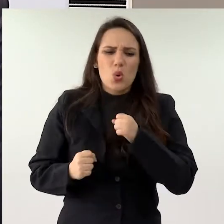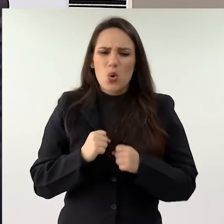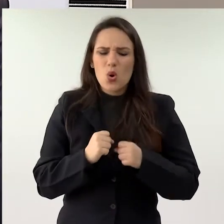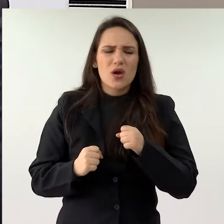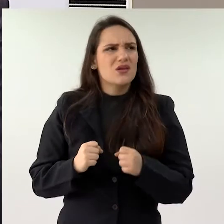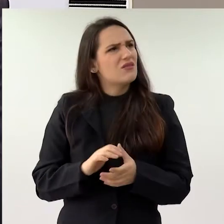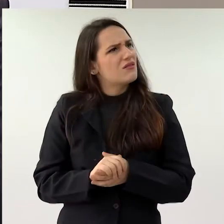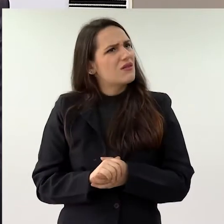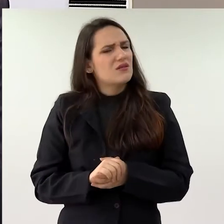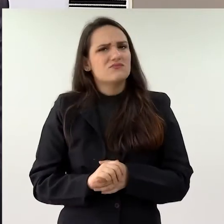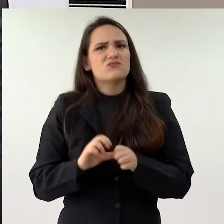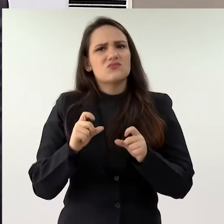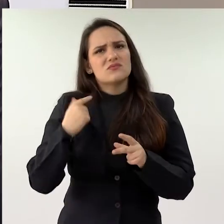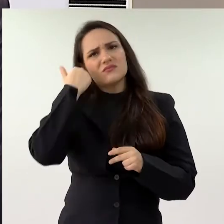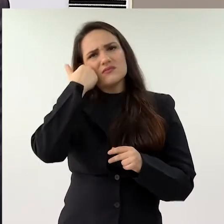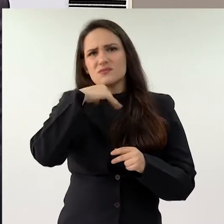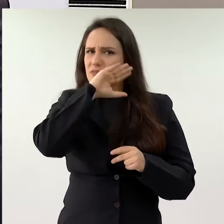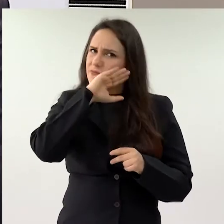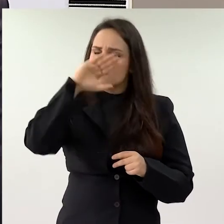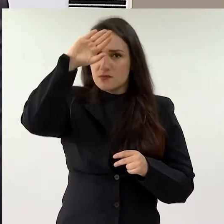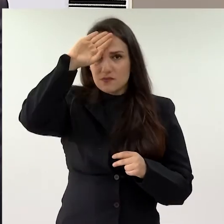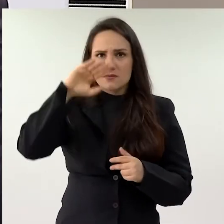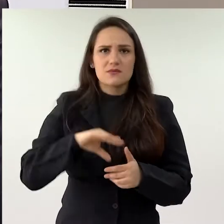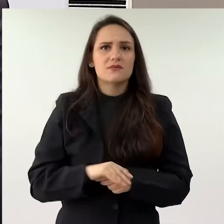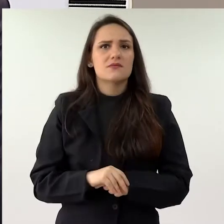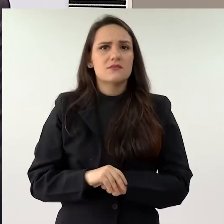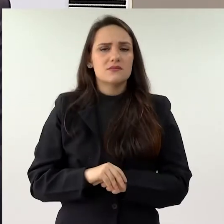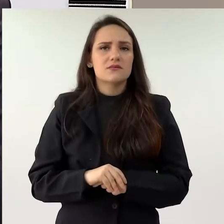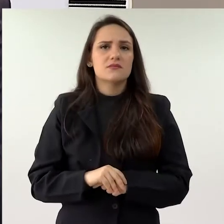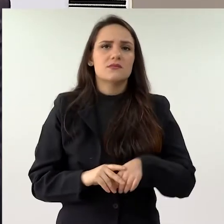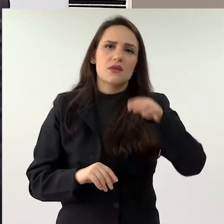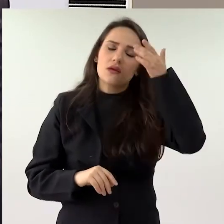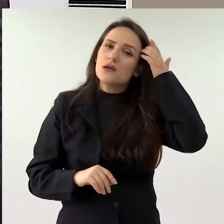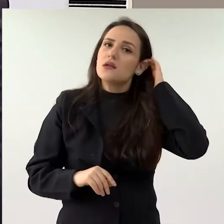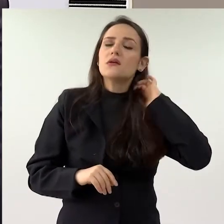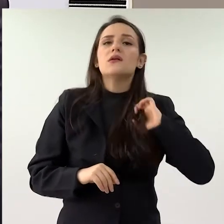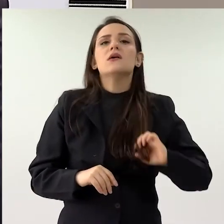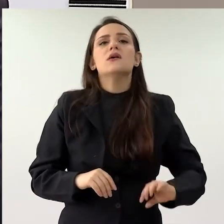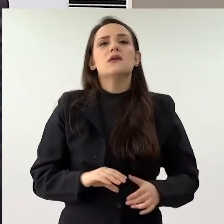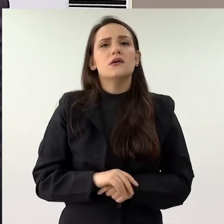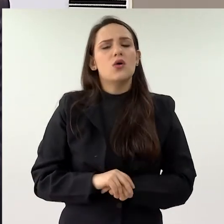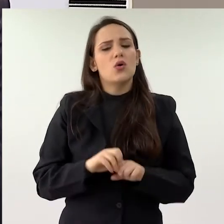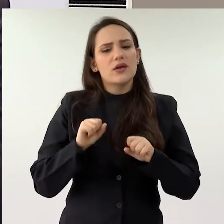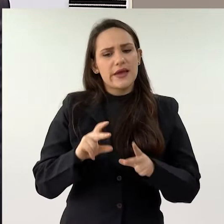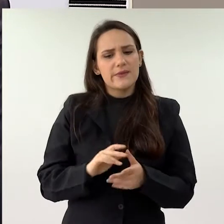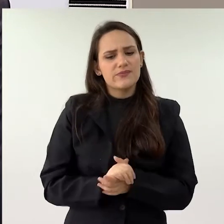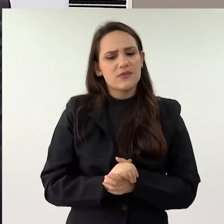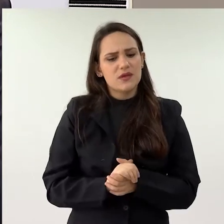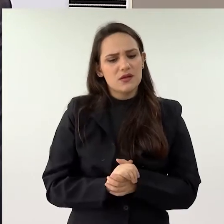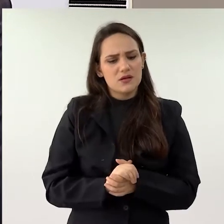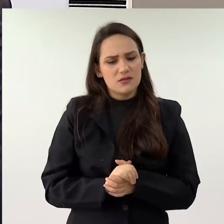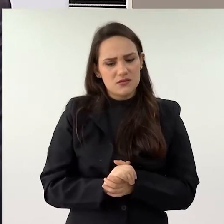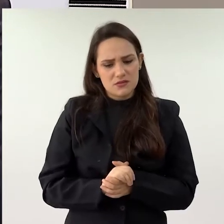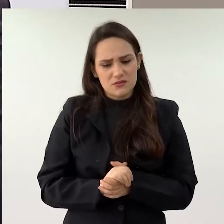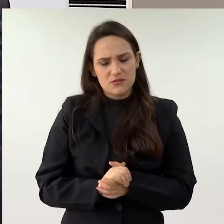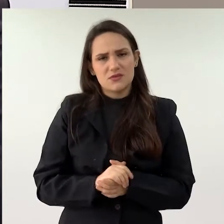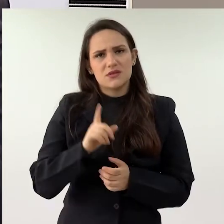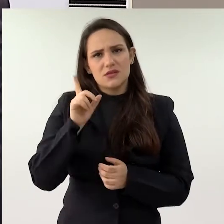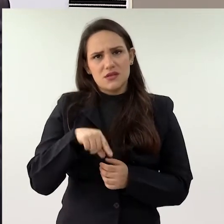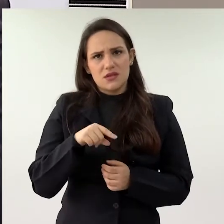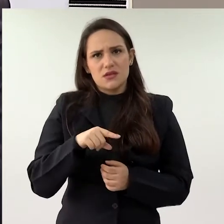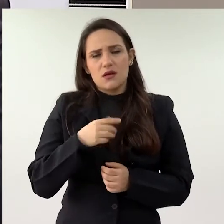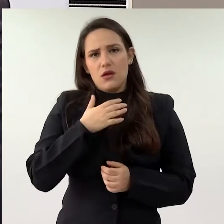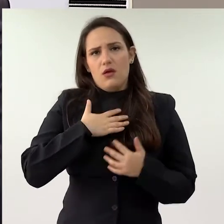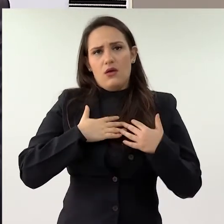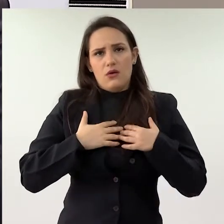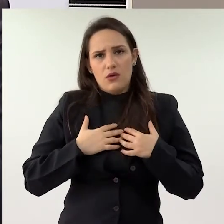para o meu médico, ele fala, você falou para mim que você tinha um oxímetro? Eu falei, não, mas vou mandar buscar. Como é que está a sua saturação? Eu falei, está 93. Ele falou,